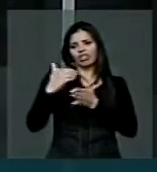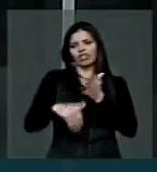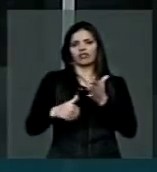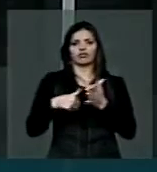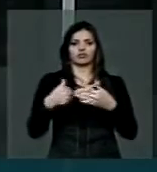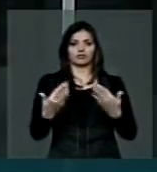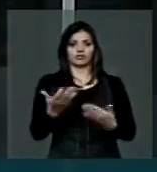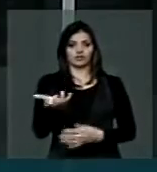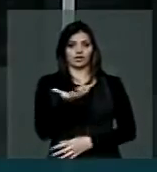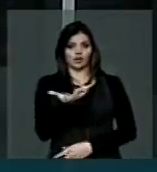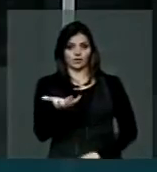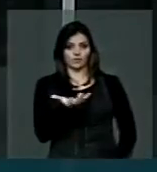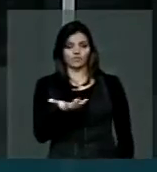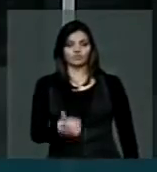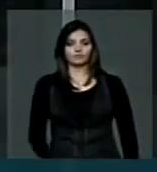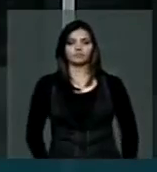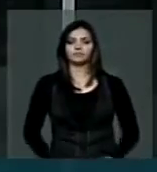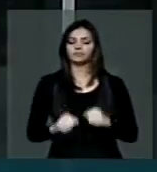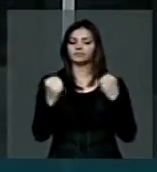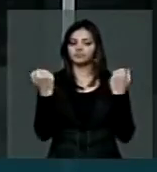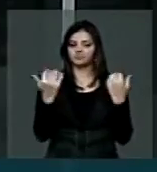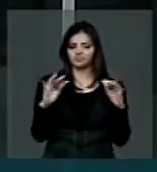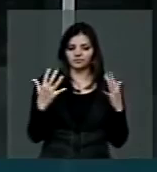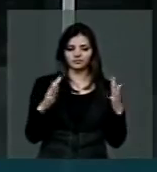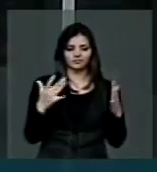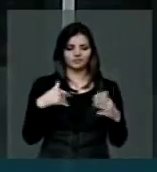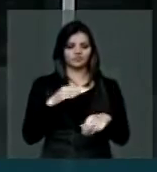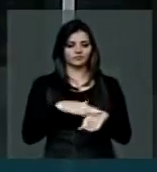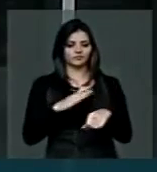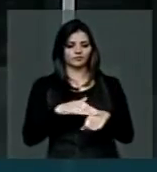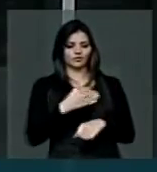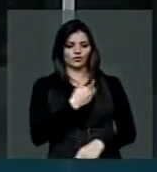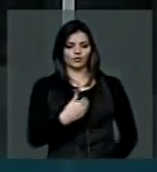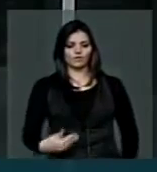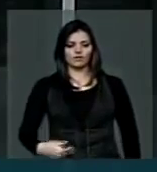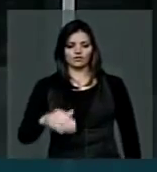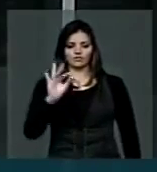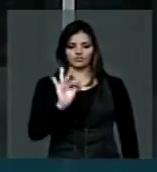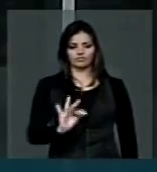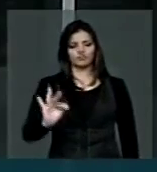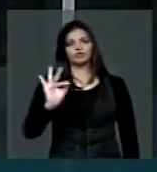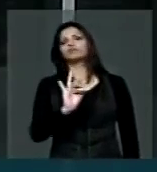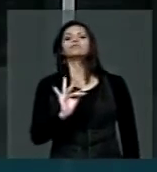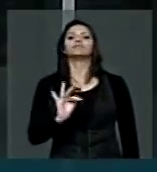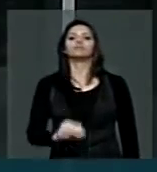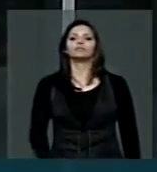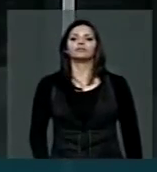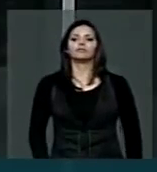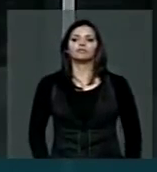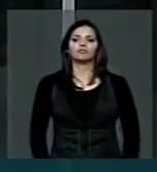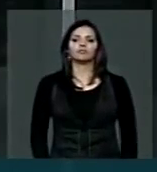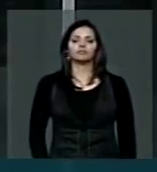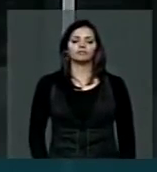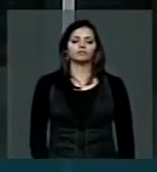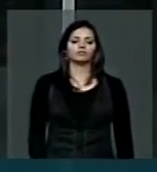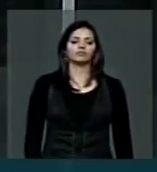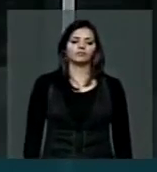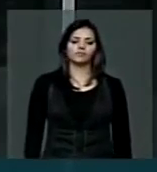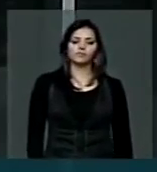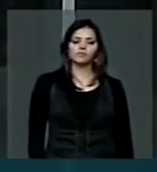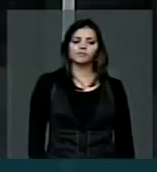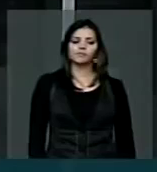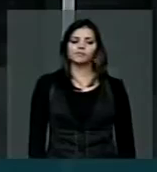lado, aplaudir a iniciativa do governo federal, senhores deputados, que se distanciou